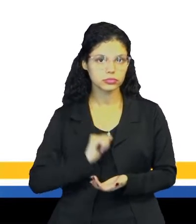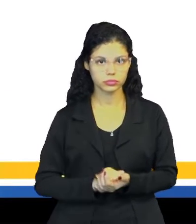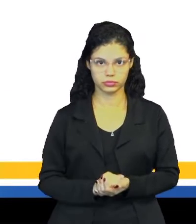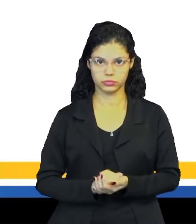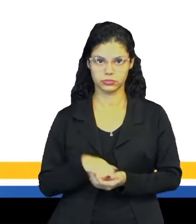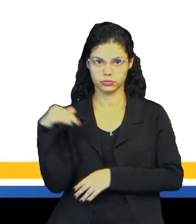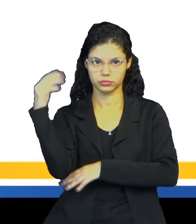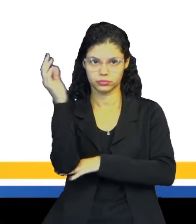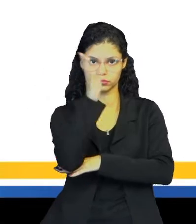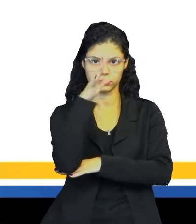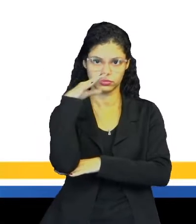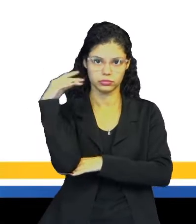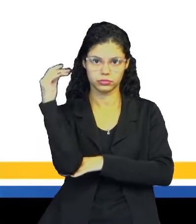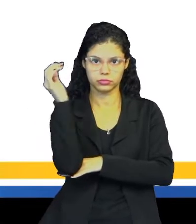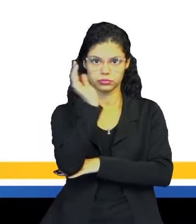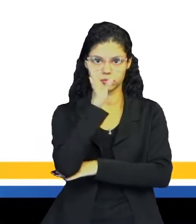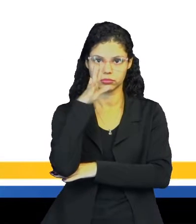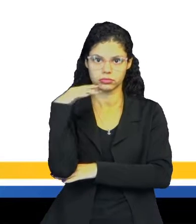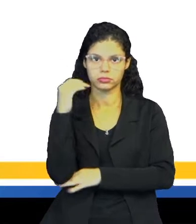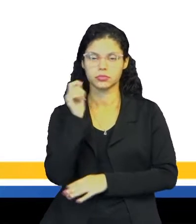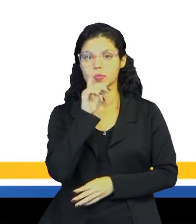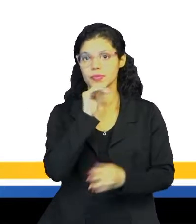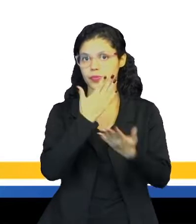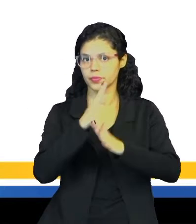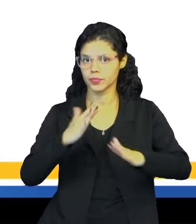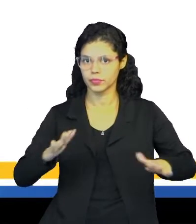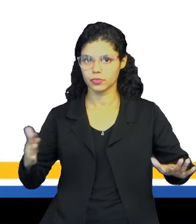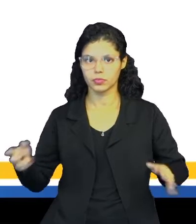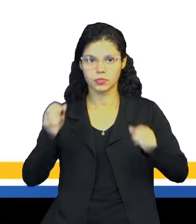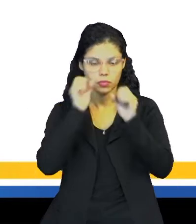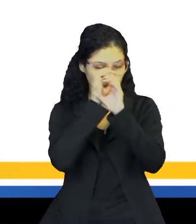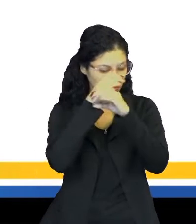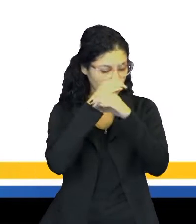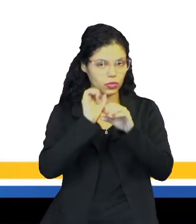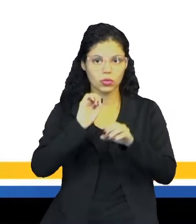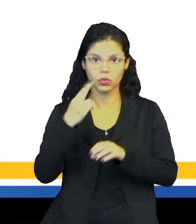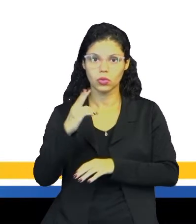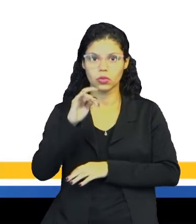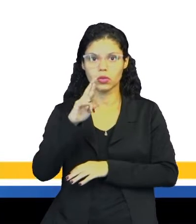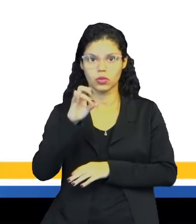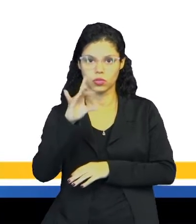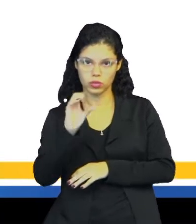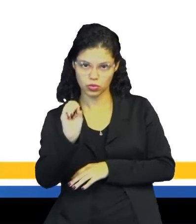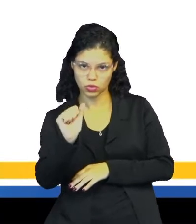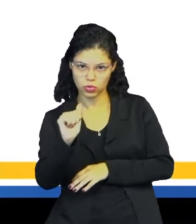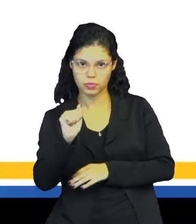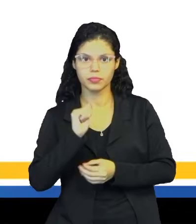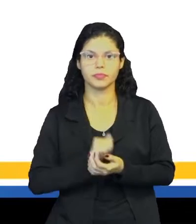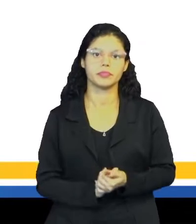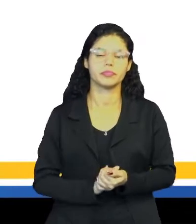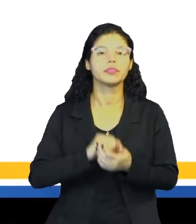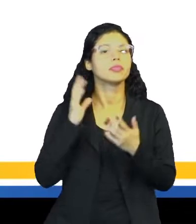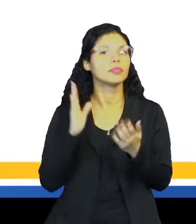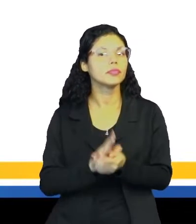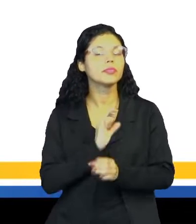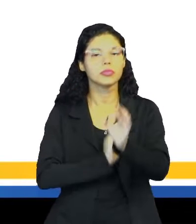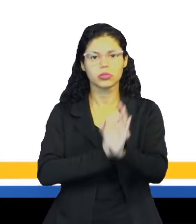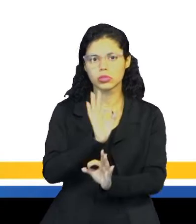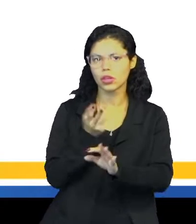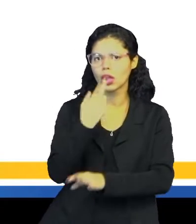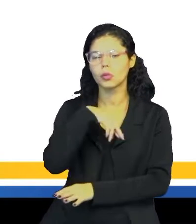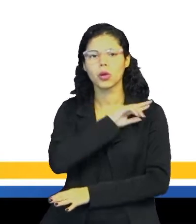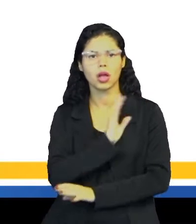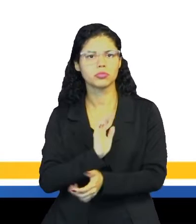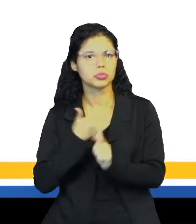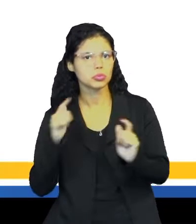Protozoários e algas. As algas são seres aquáticos que podem ser microscópicos ou macroscópicos. Esses organismos são responsáveis